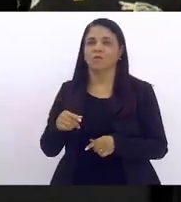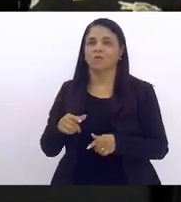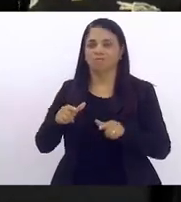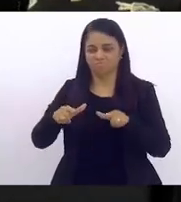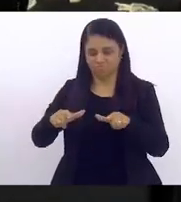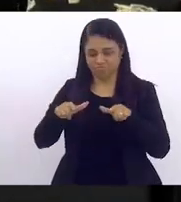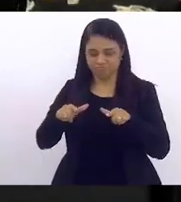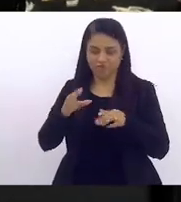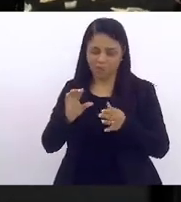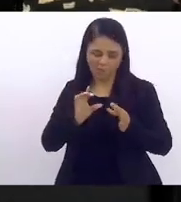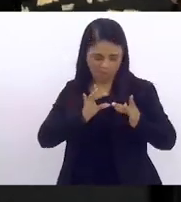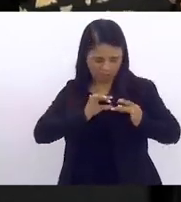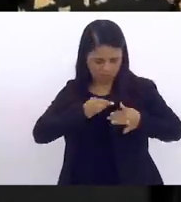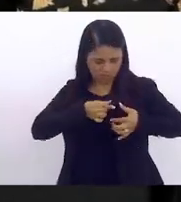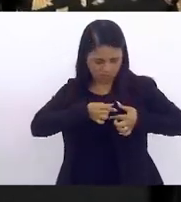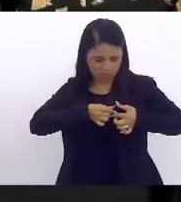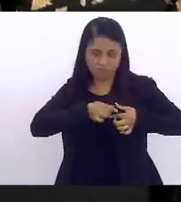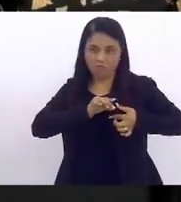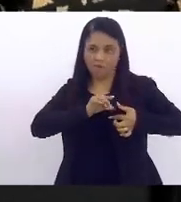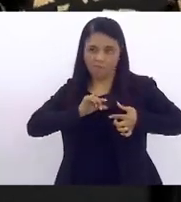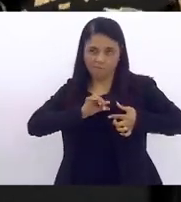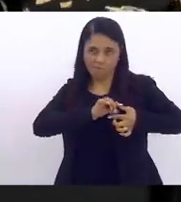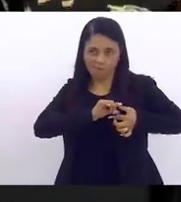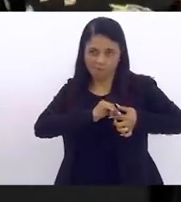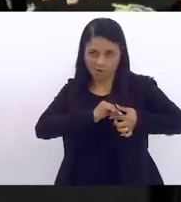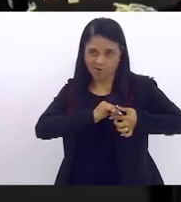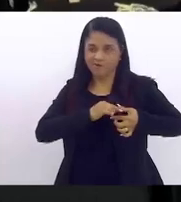um brochezinho